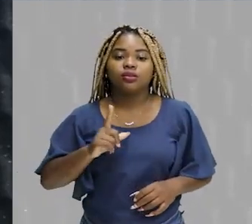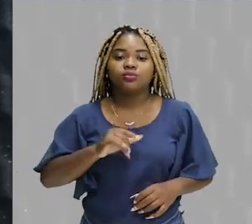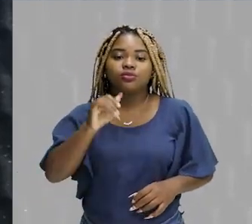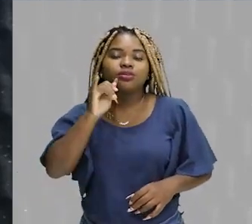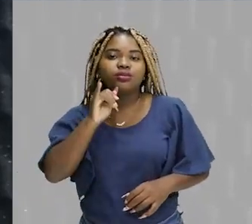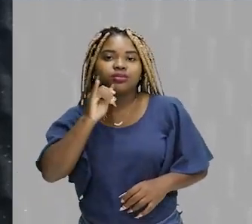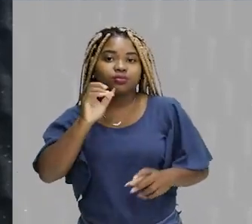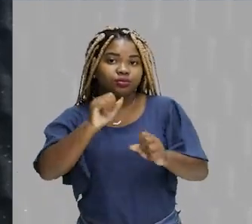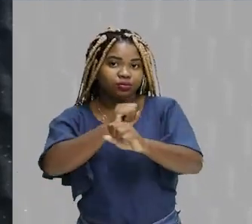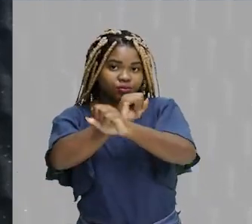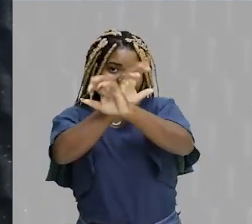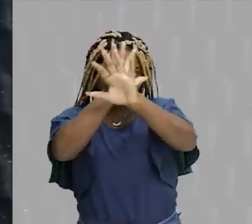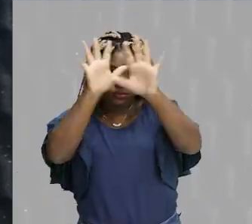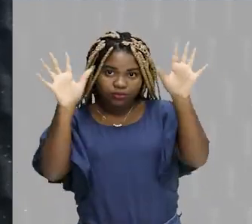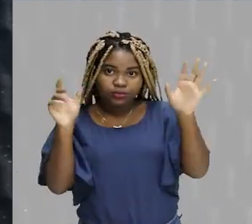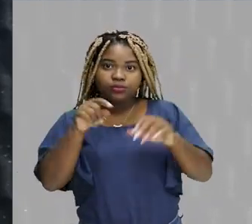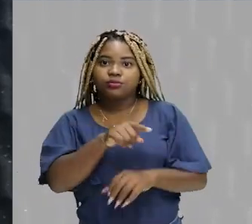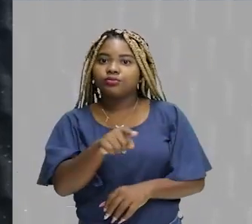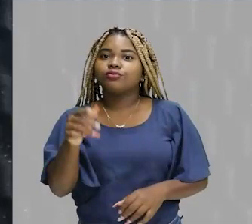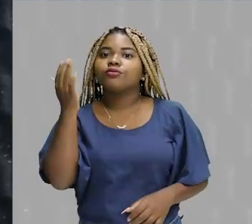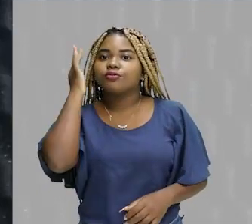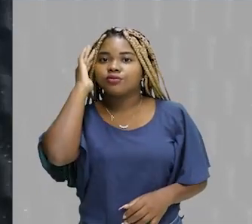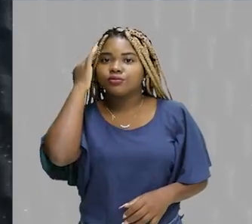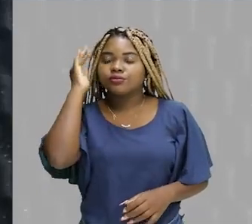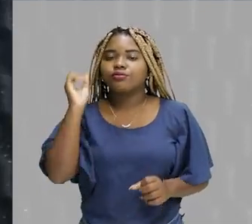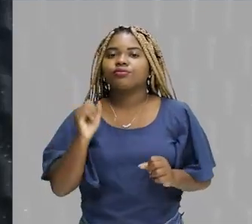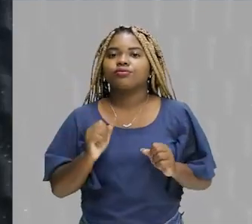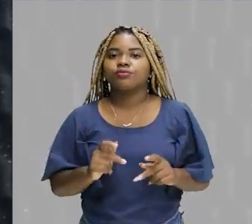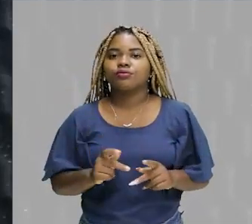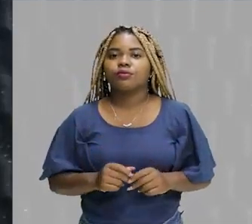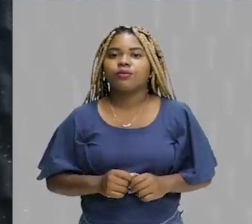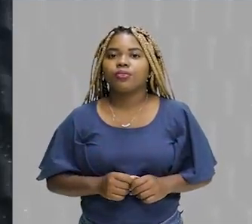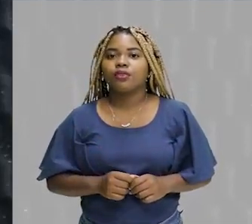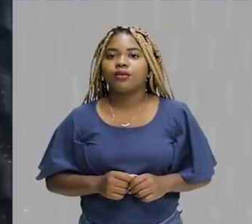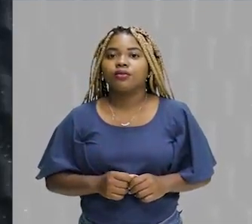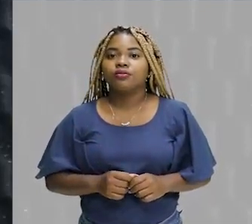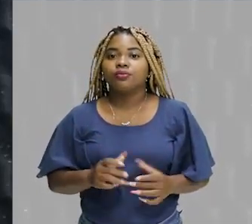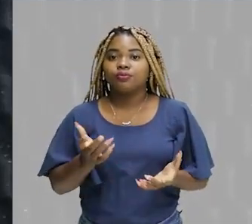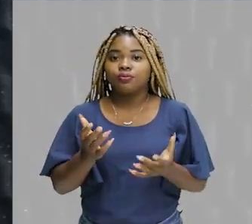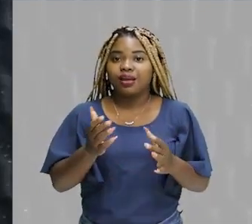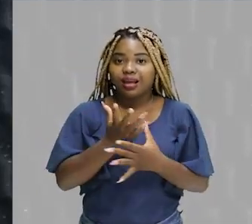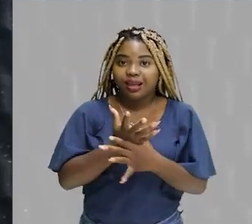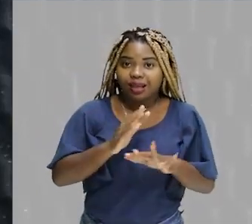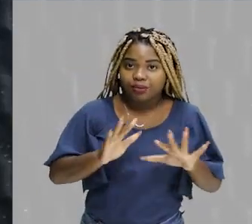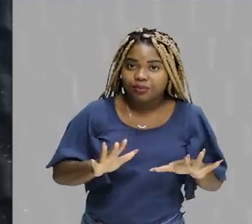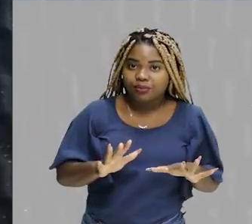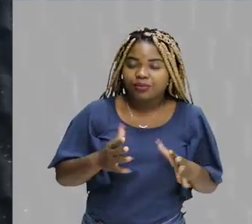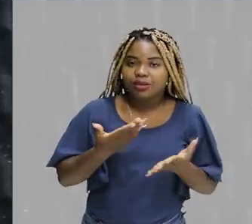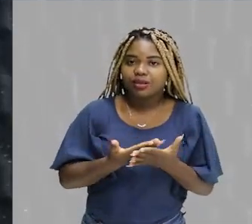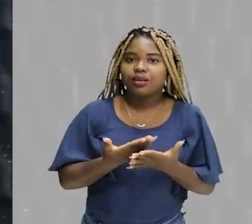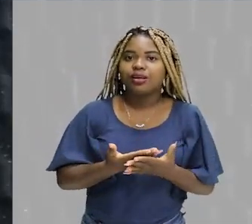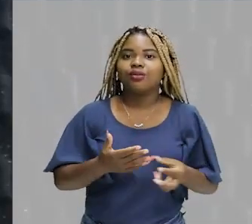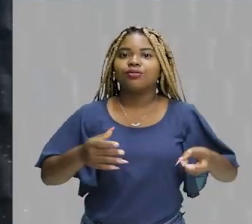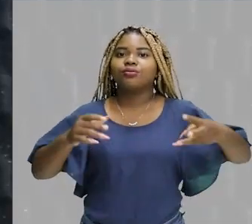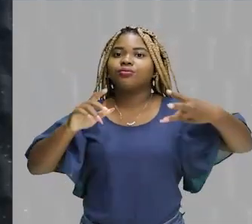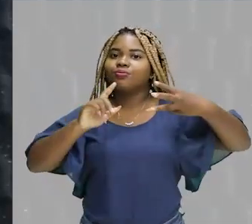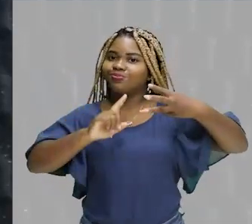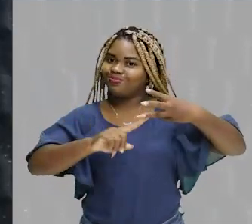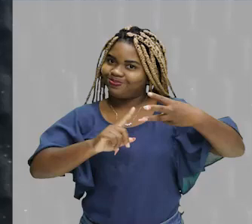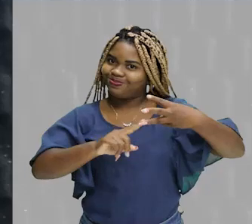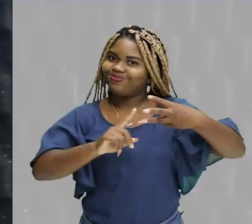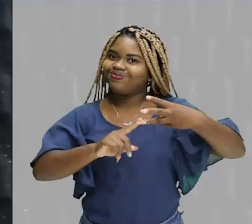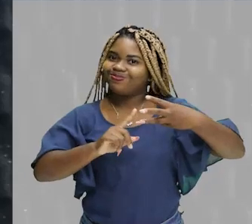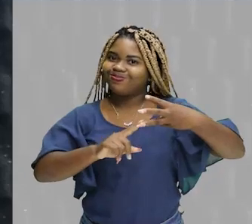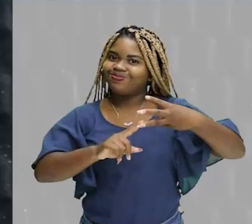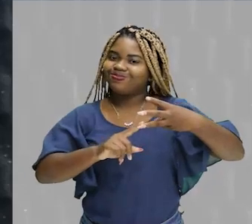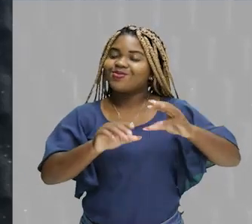patologias sociais que a gente pode observar no nosso dia a dia. E para fechar com chave de ouro, o tema da aula, o que